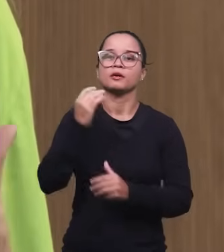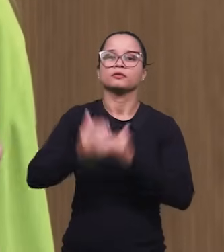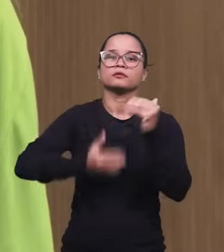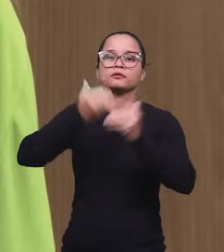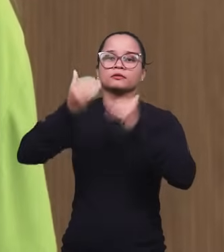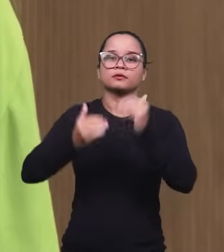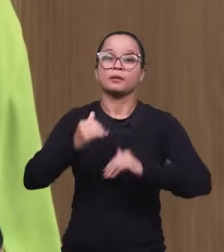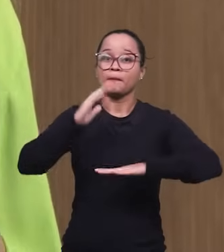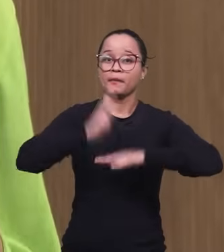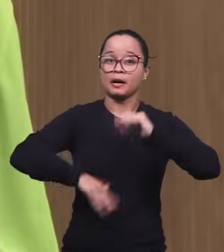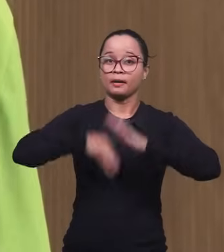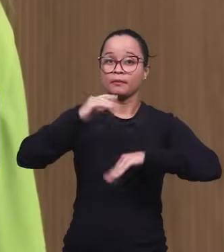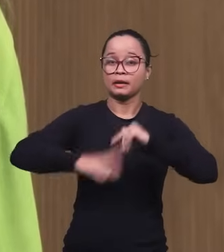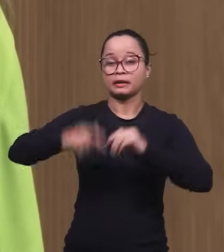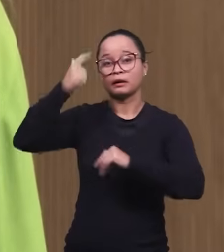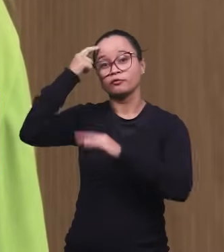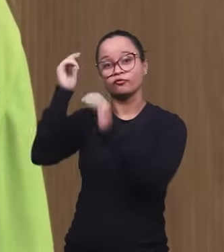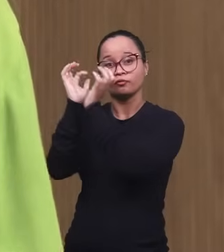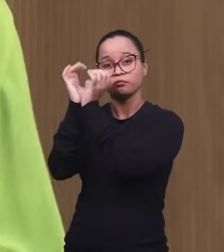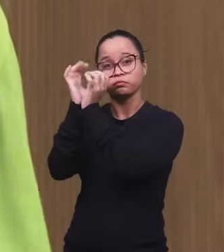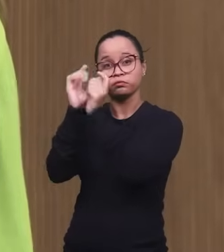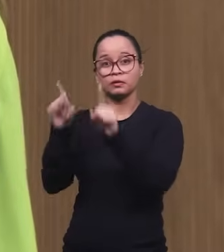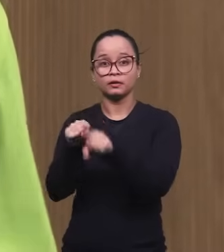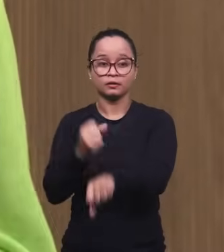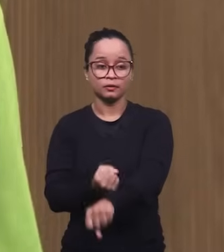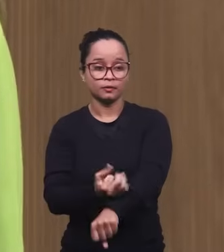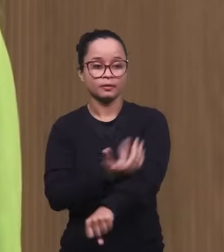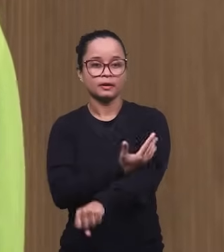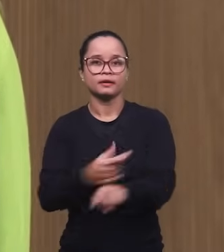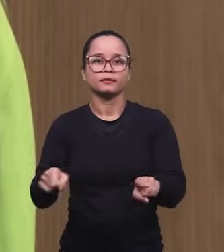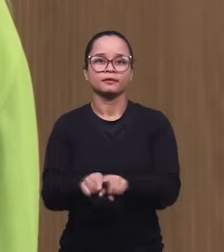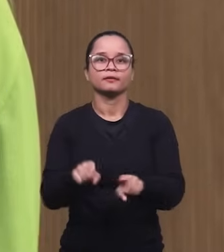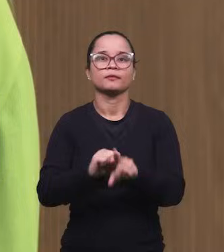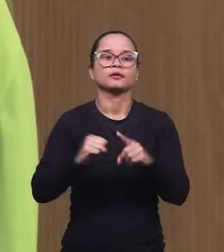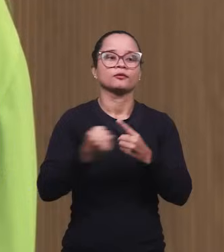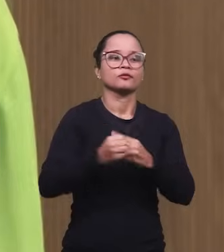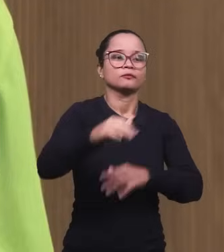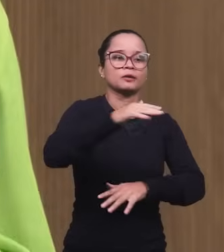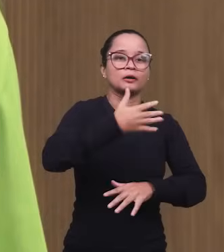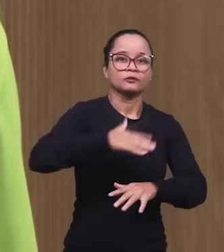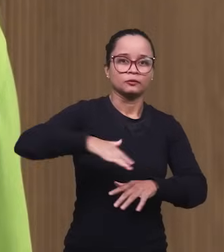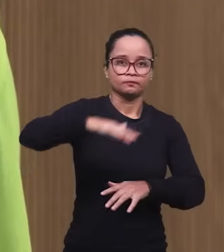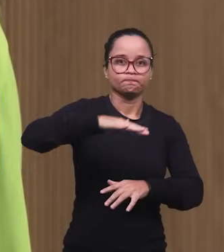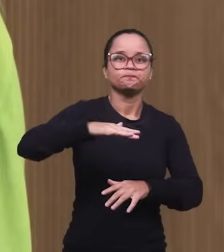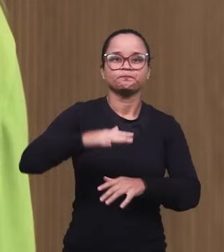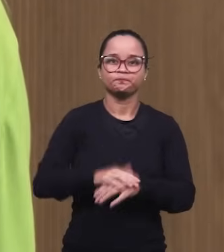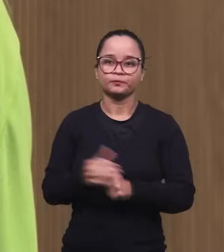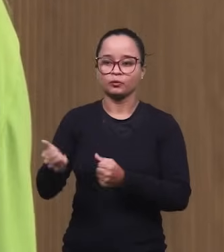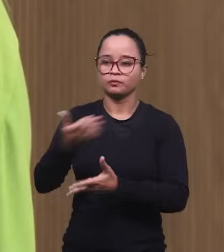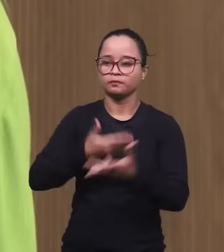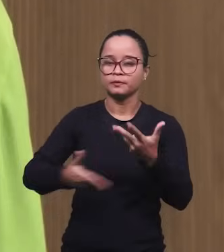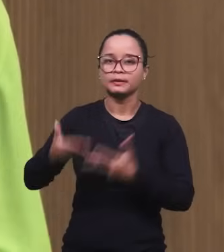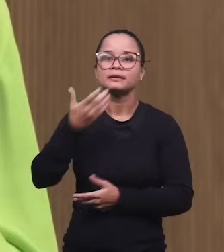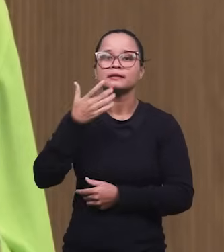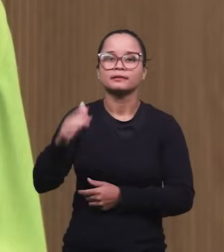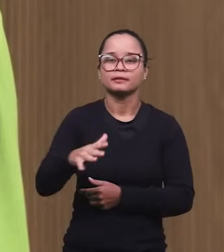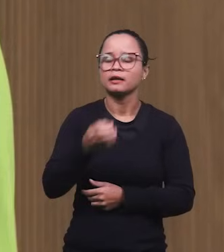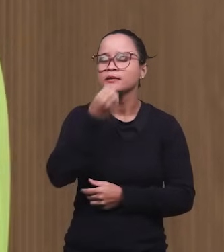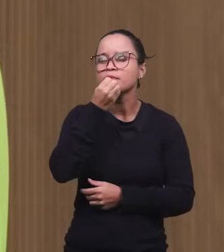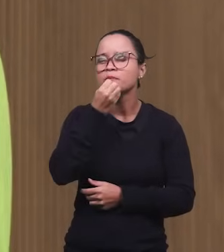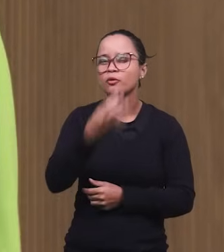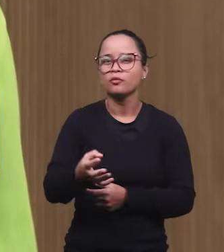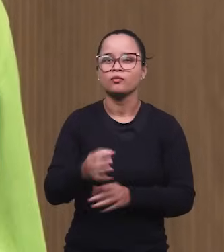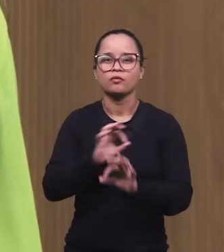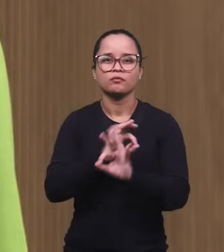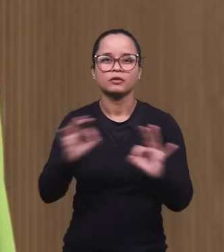desenvolvimento de habilidades cognitivas, emocionais, sociais da criança. São inúmeros benefícios. Né?